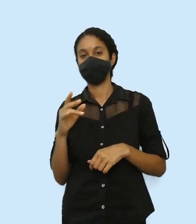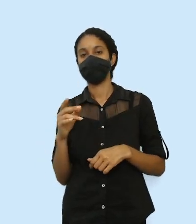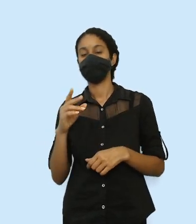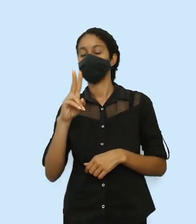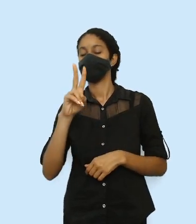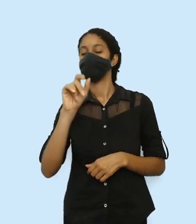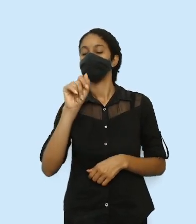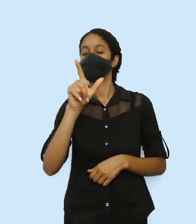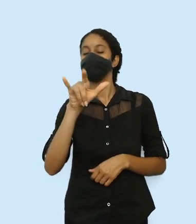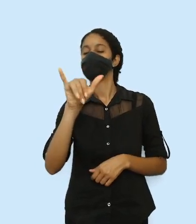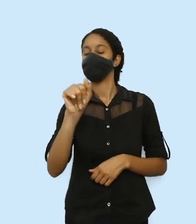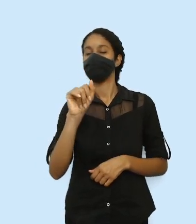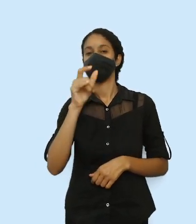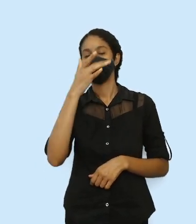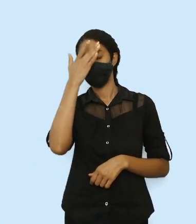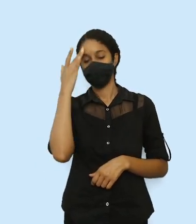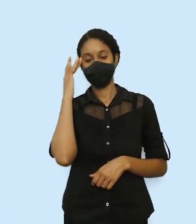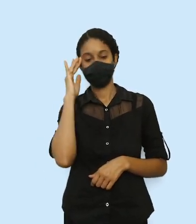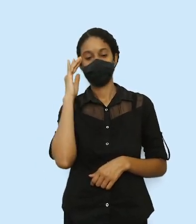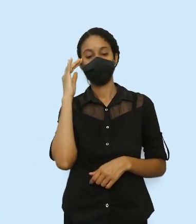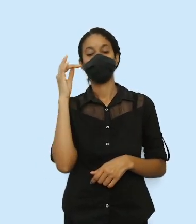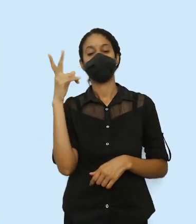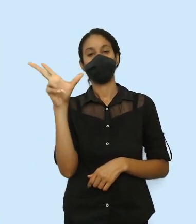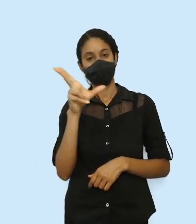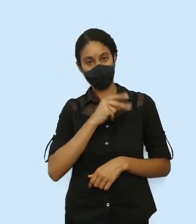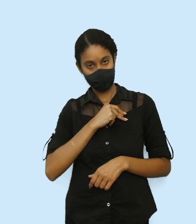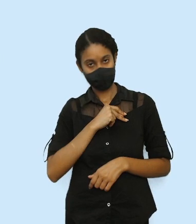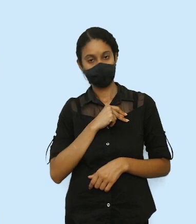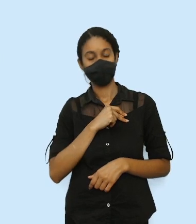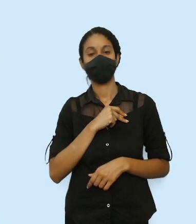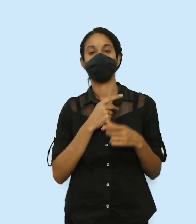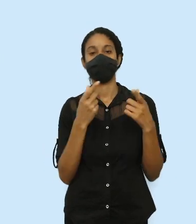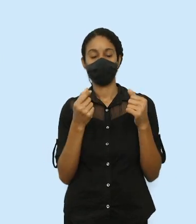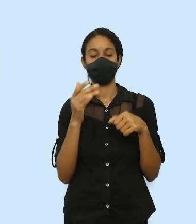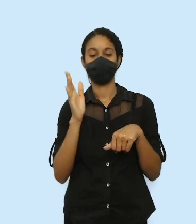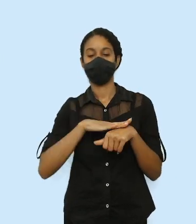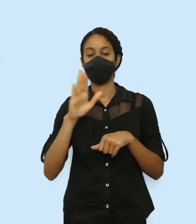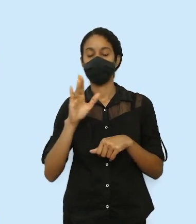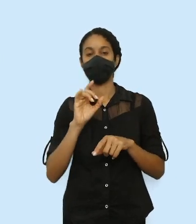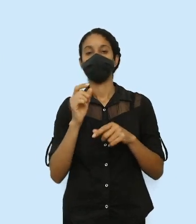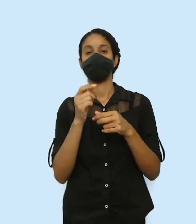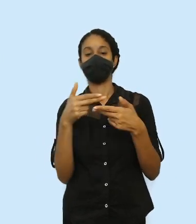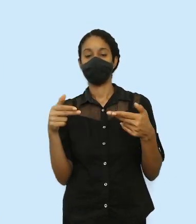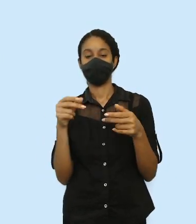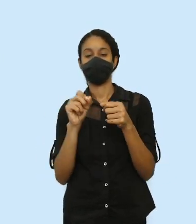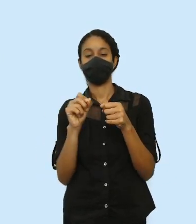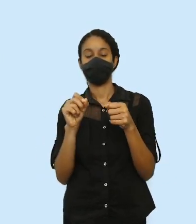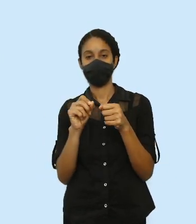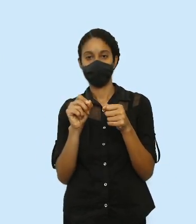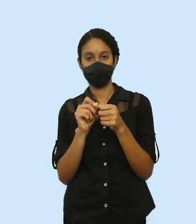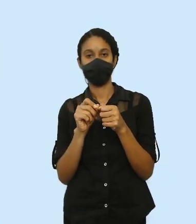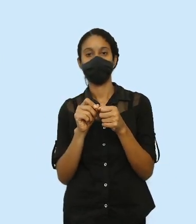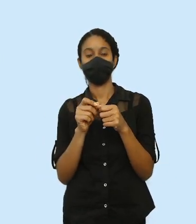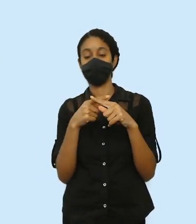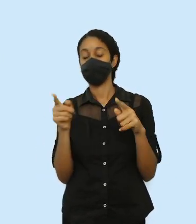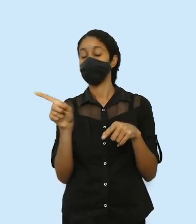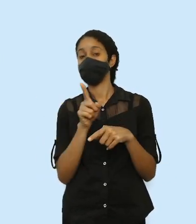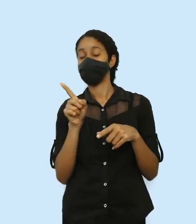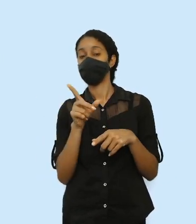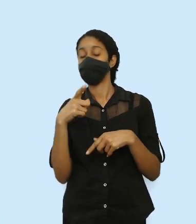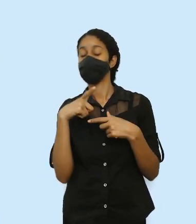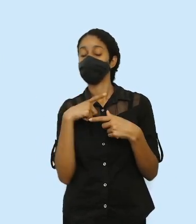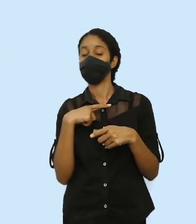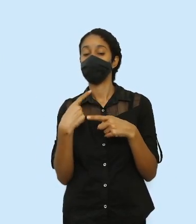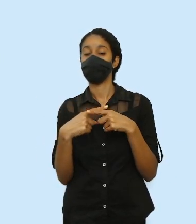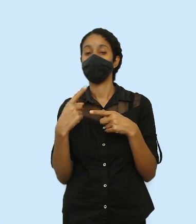mais-valia. O trabalhador ele merece receber mais por aquela função, mas ele não recebe porque esse